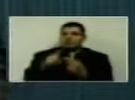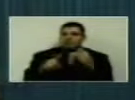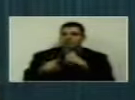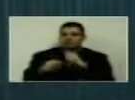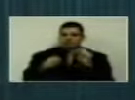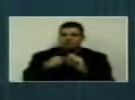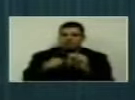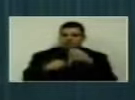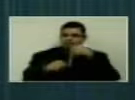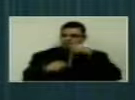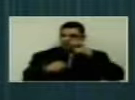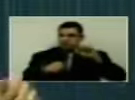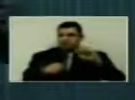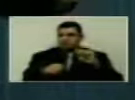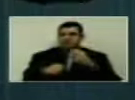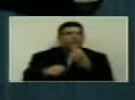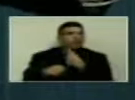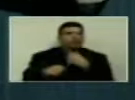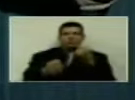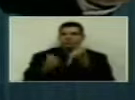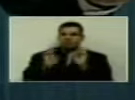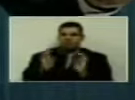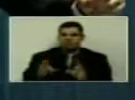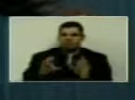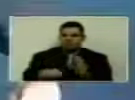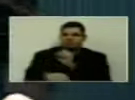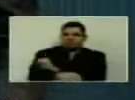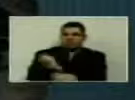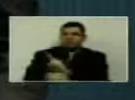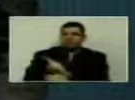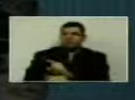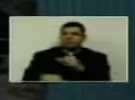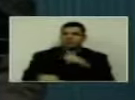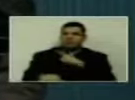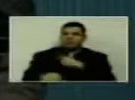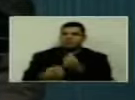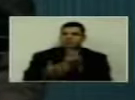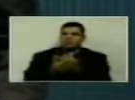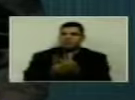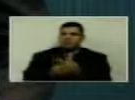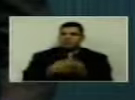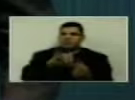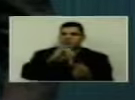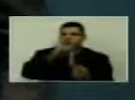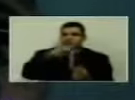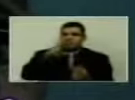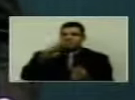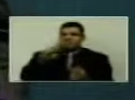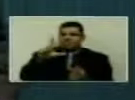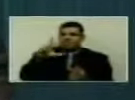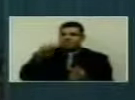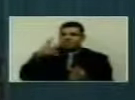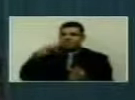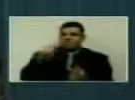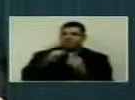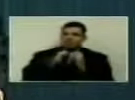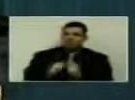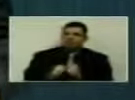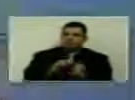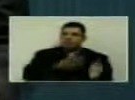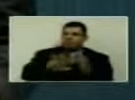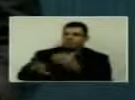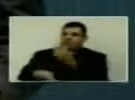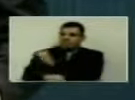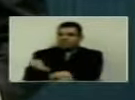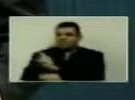que produz o pão, não vai vender para a Seduc. Vai ter que vender para o Zé Lopes, para ele repassar